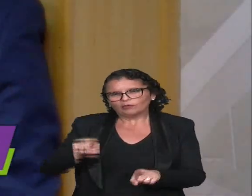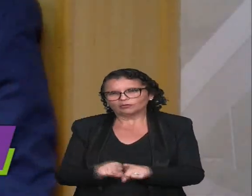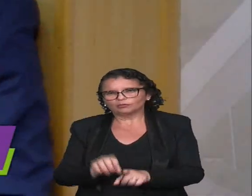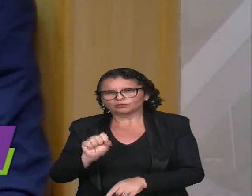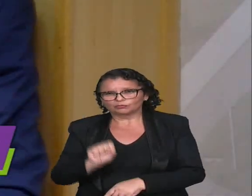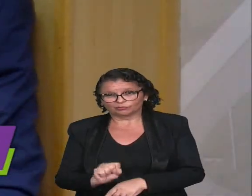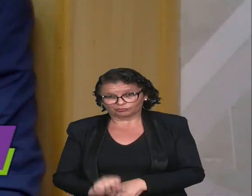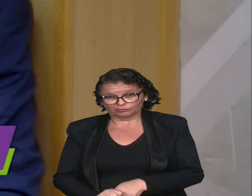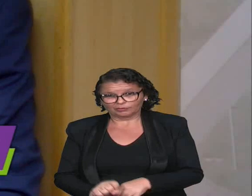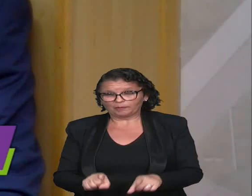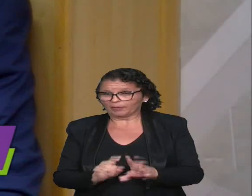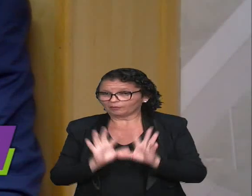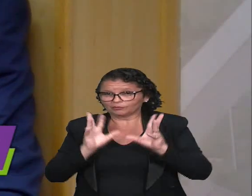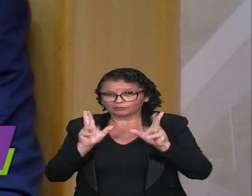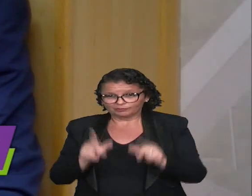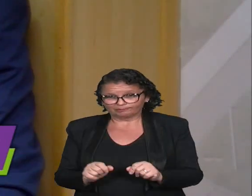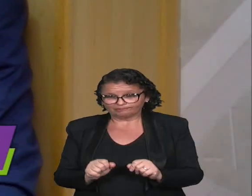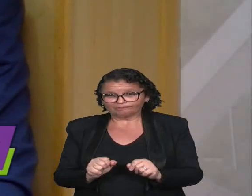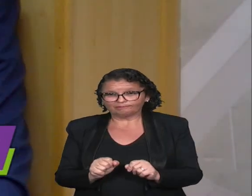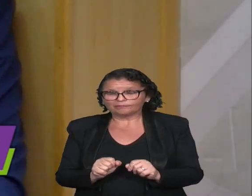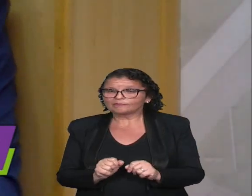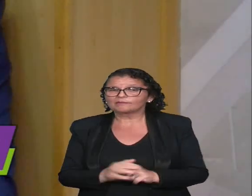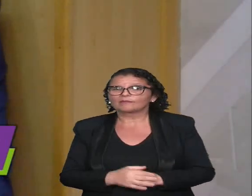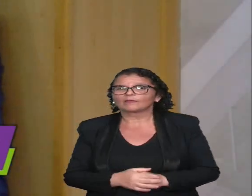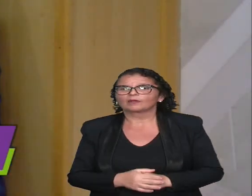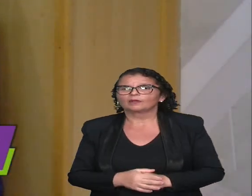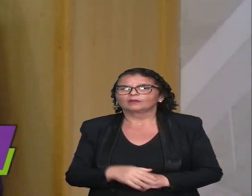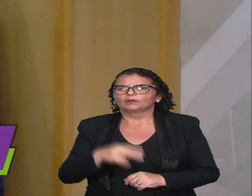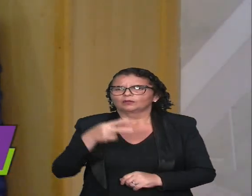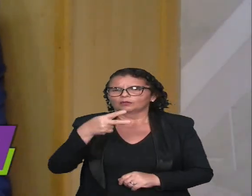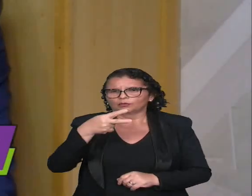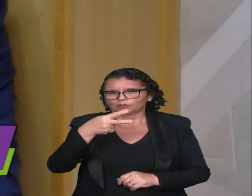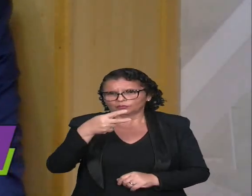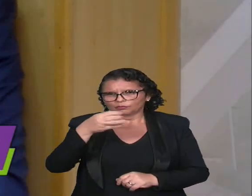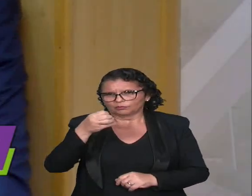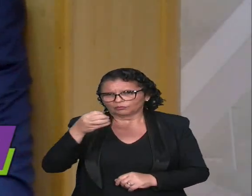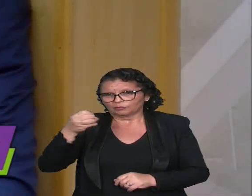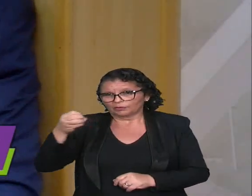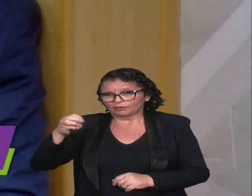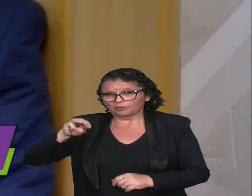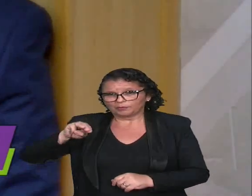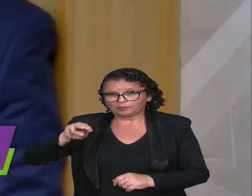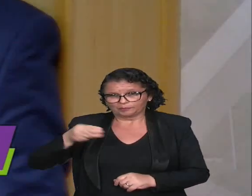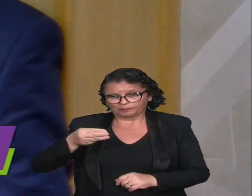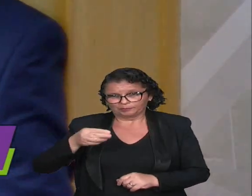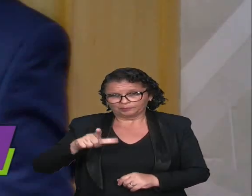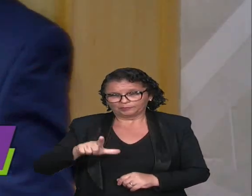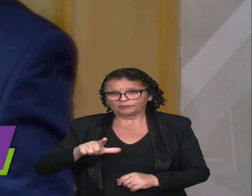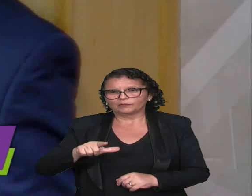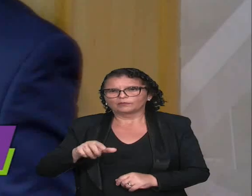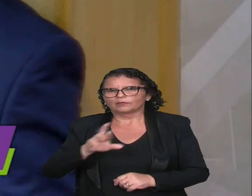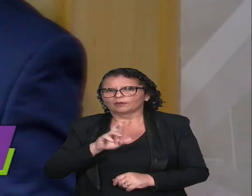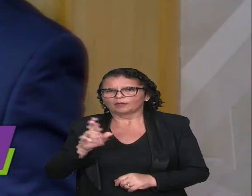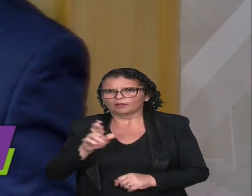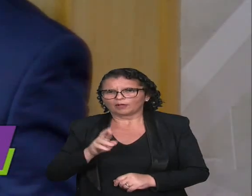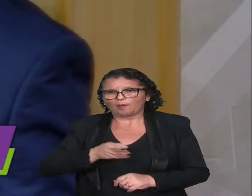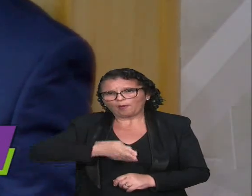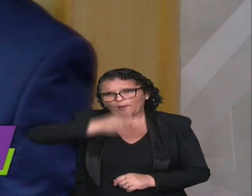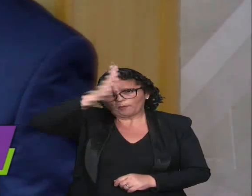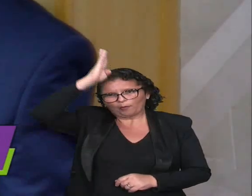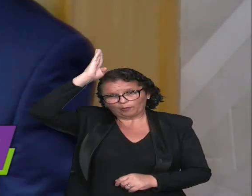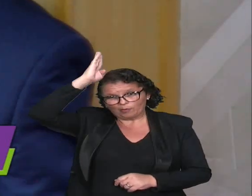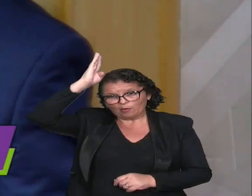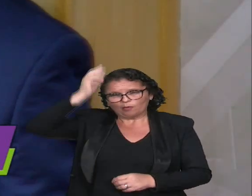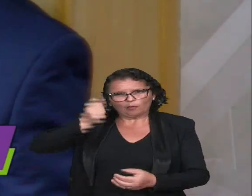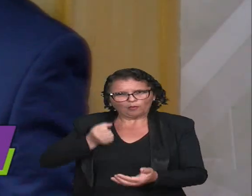zona sul e outros R 200.000 que a gente fez como emenda impositiva para o bombeiros para comprar